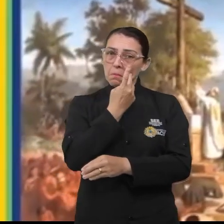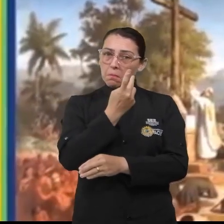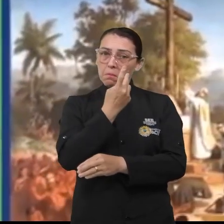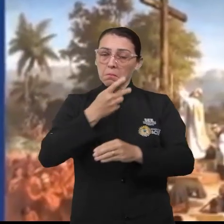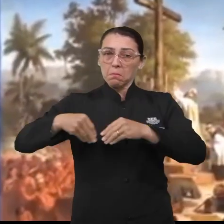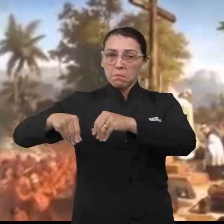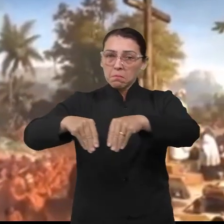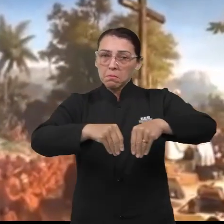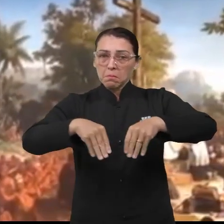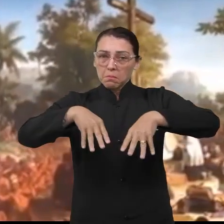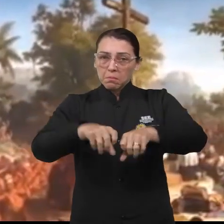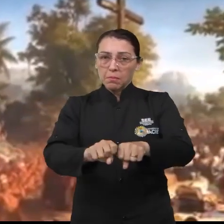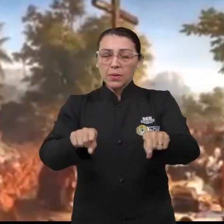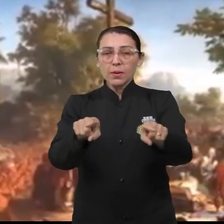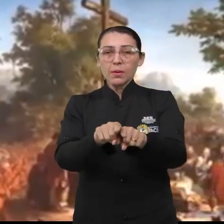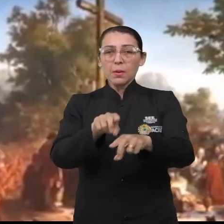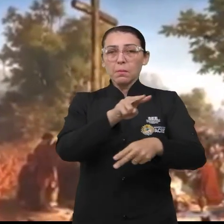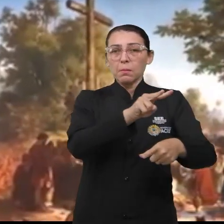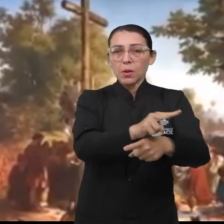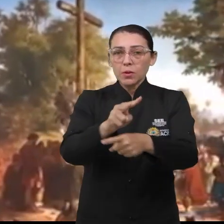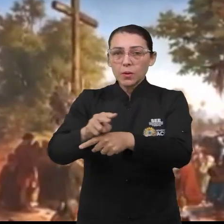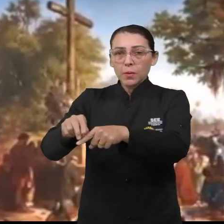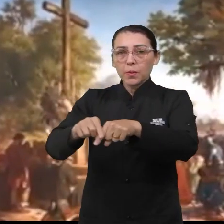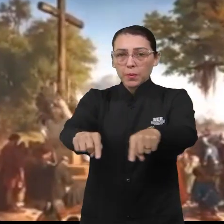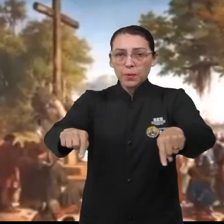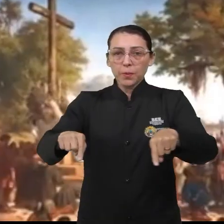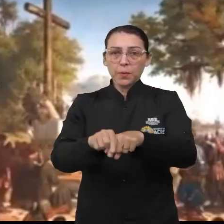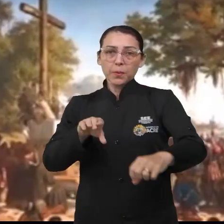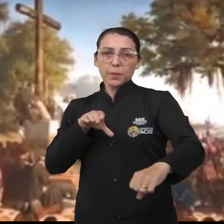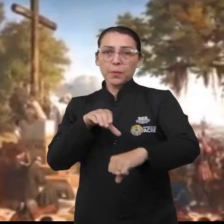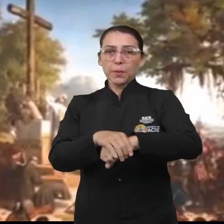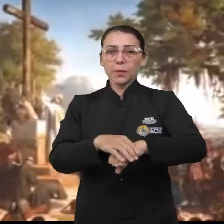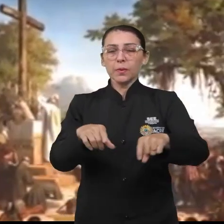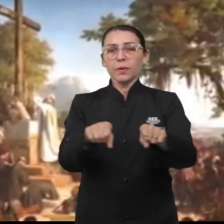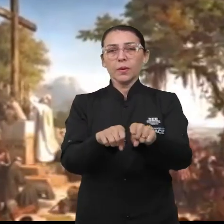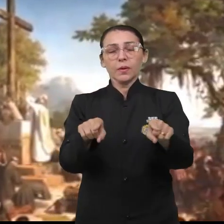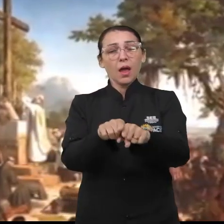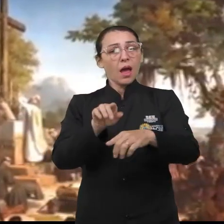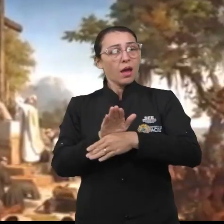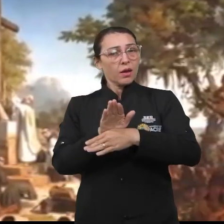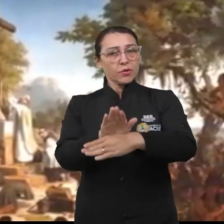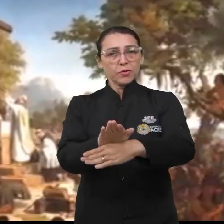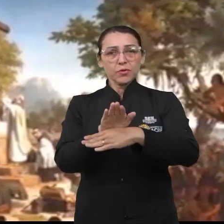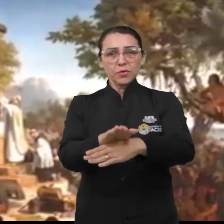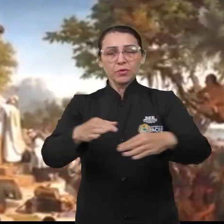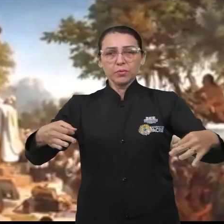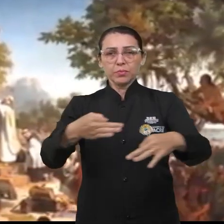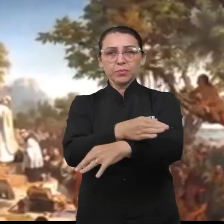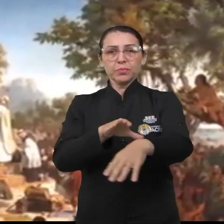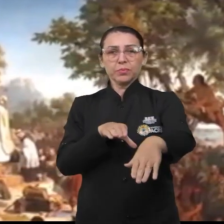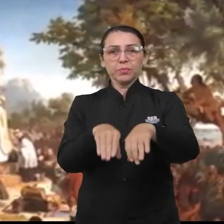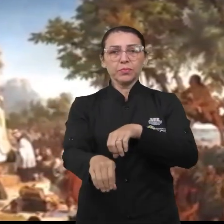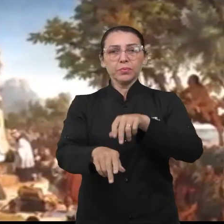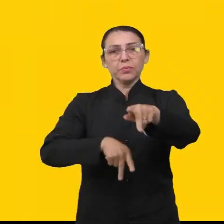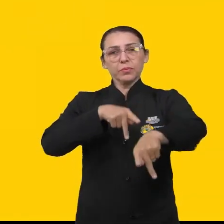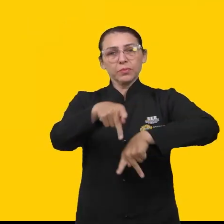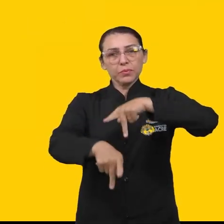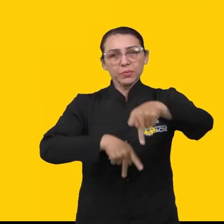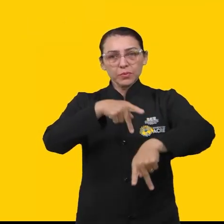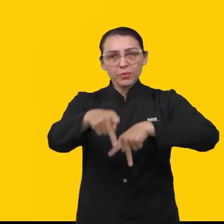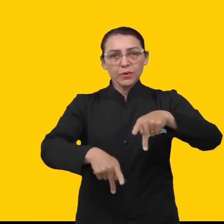das terras e pela proteção do território colonial. Sua contribuição para a formação da cultura